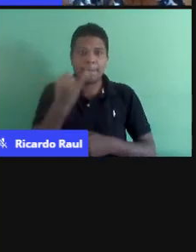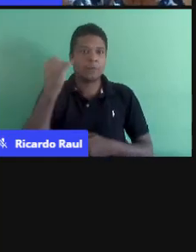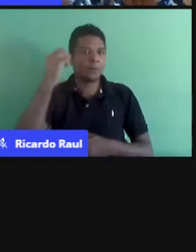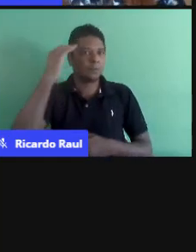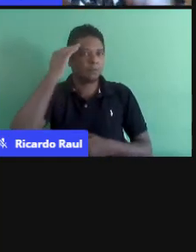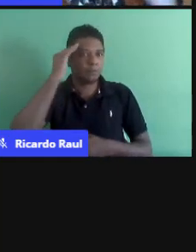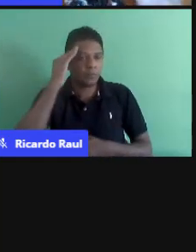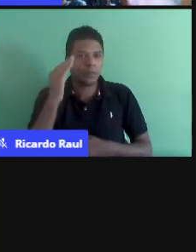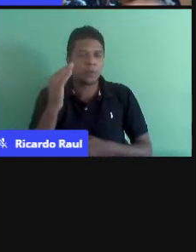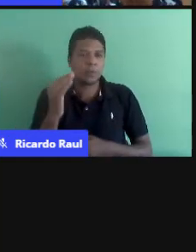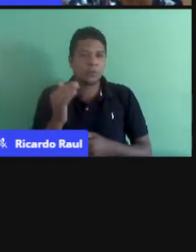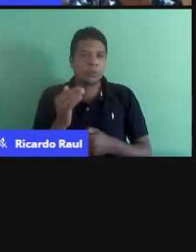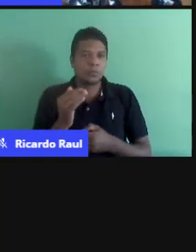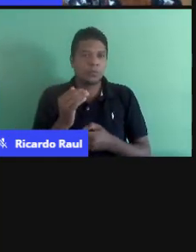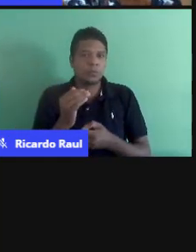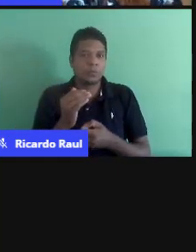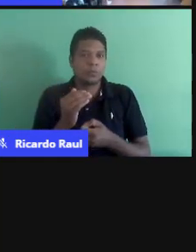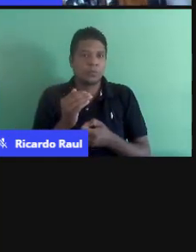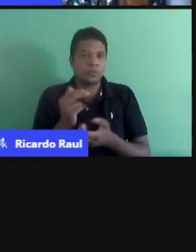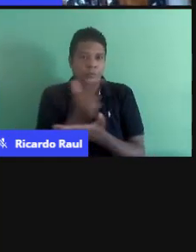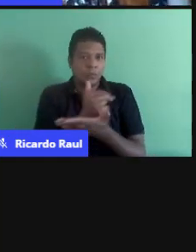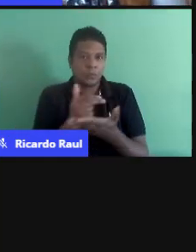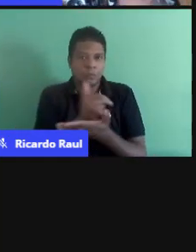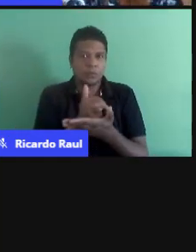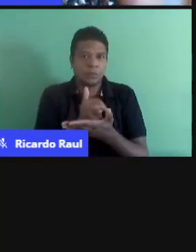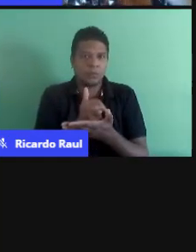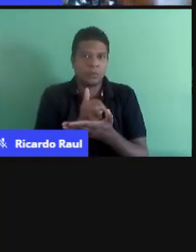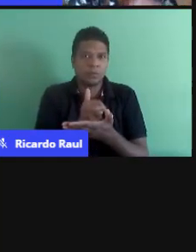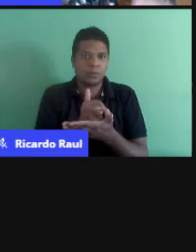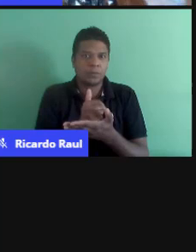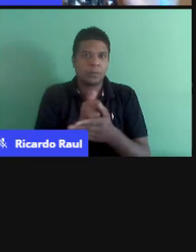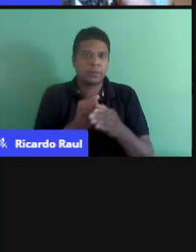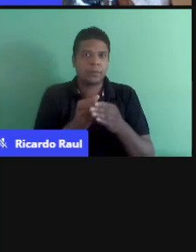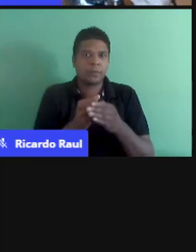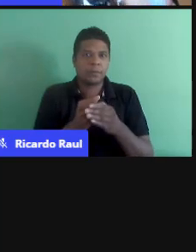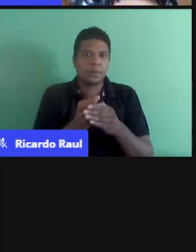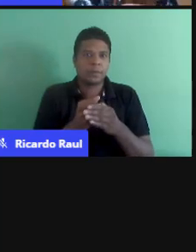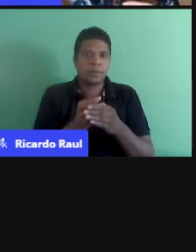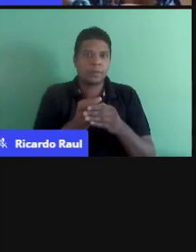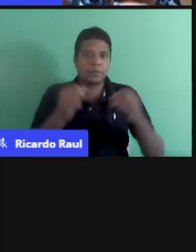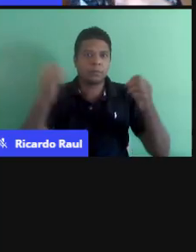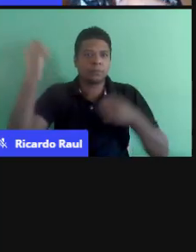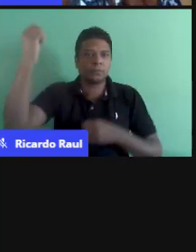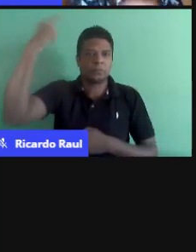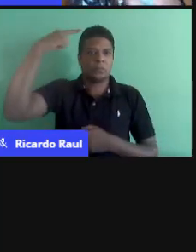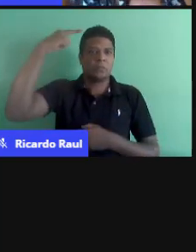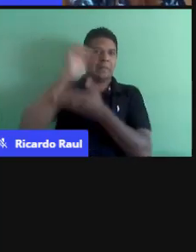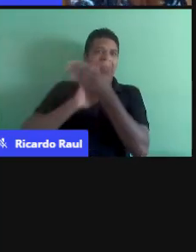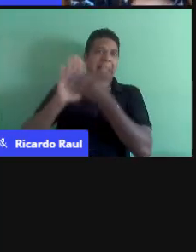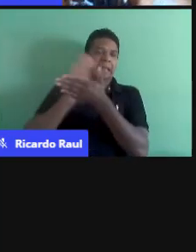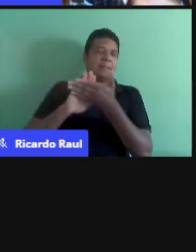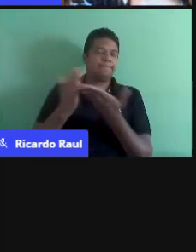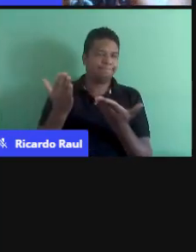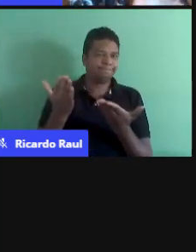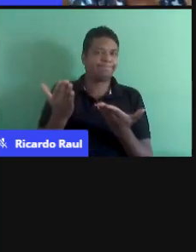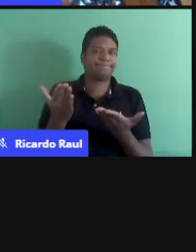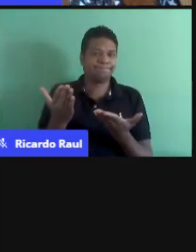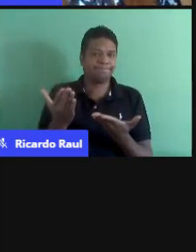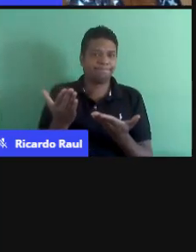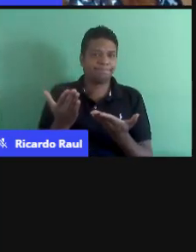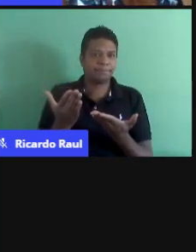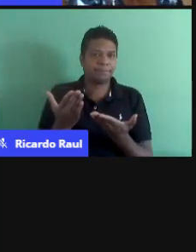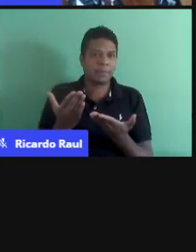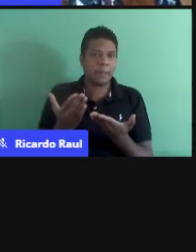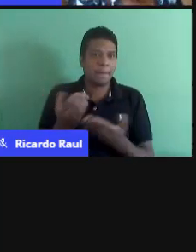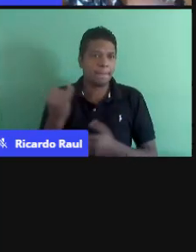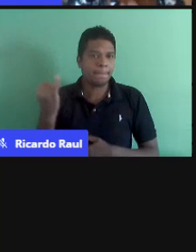ele não surge do nada, ele precisa ser estimulado de forma significativa. Então, é